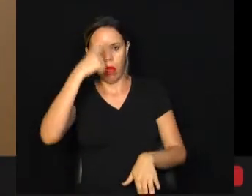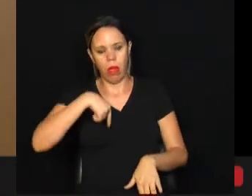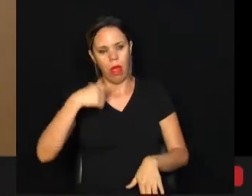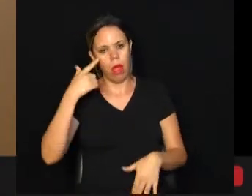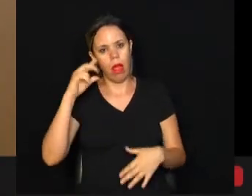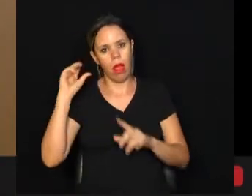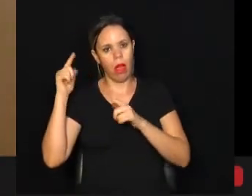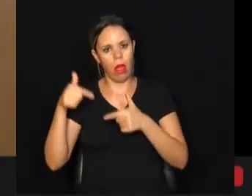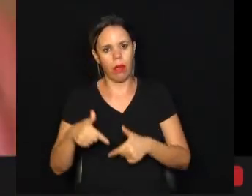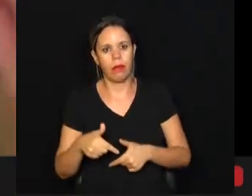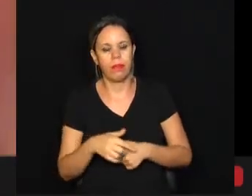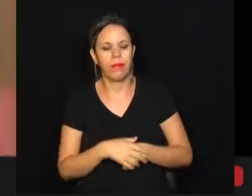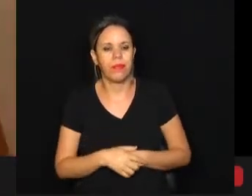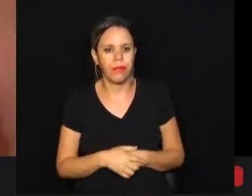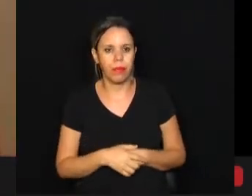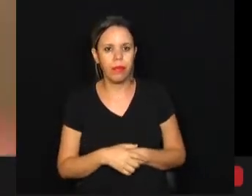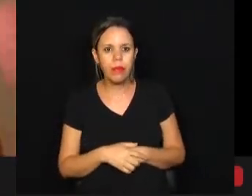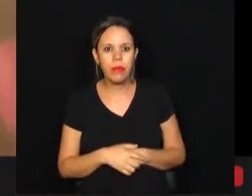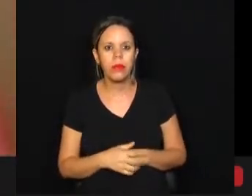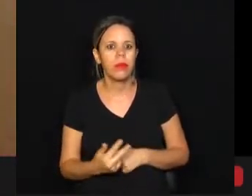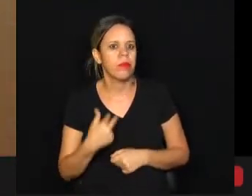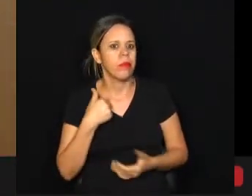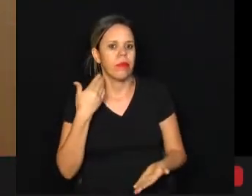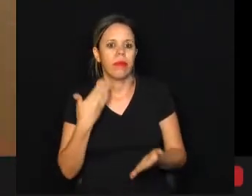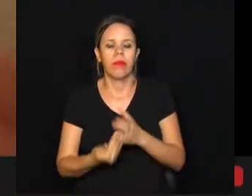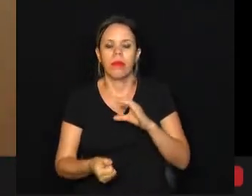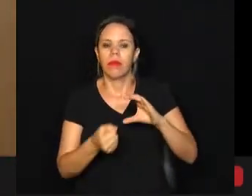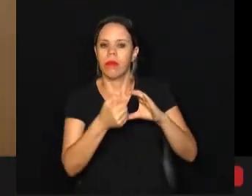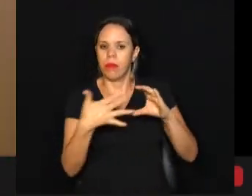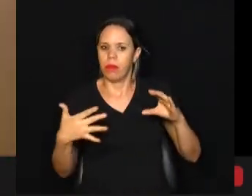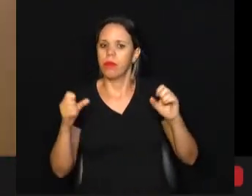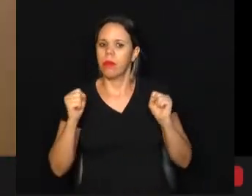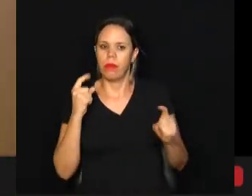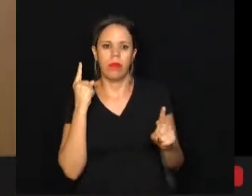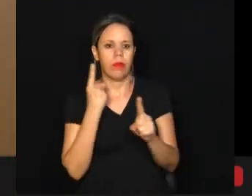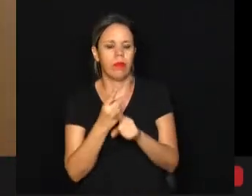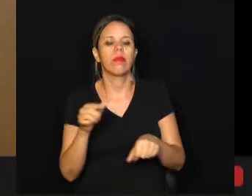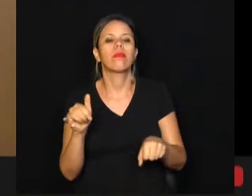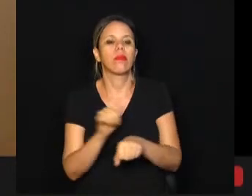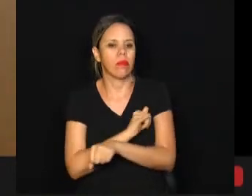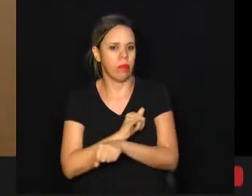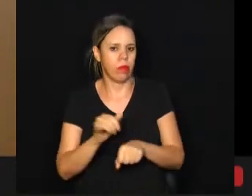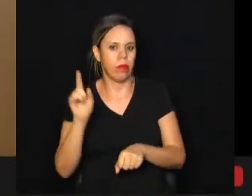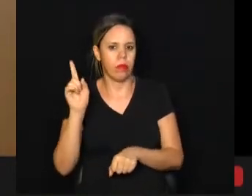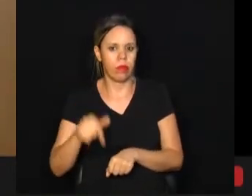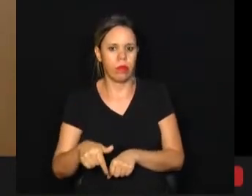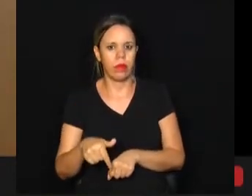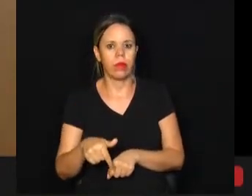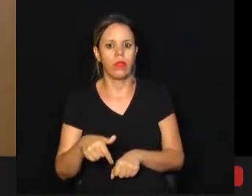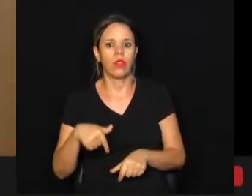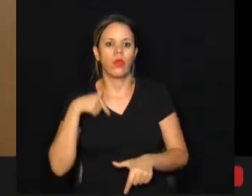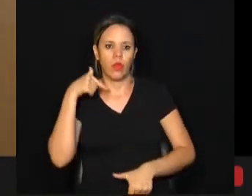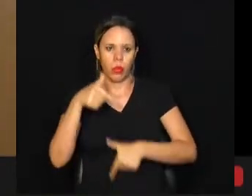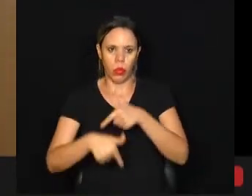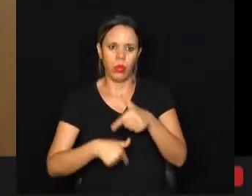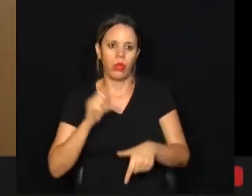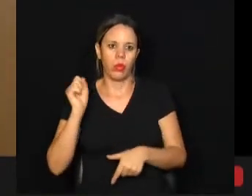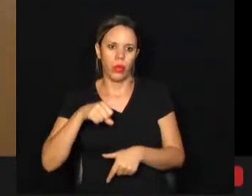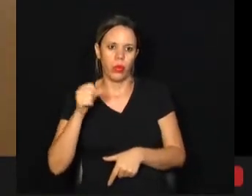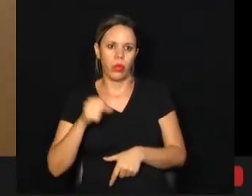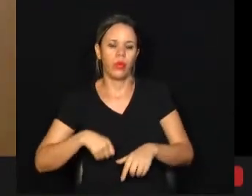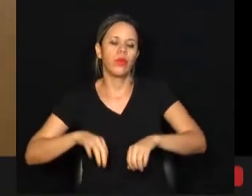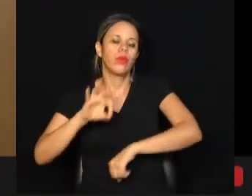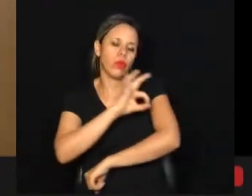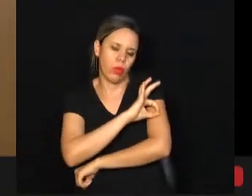convencional. Então, eu não posso perder essa característica, mas eu posso encontrar meios. E essa é uma tarefa, sim, que o